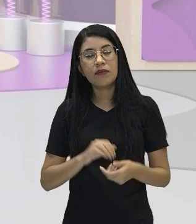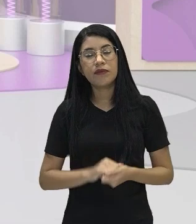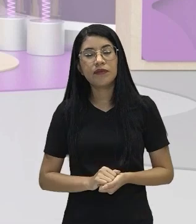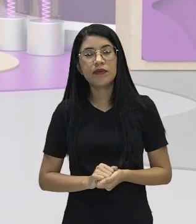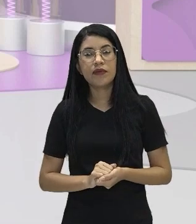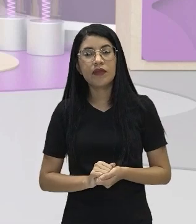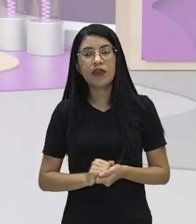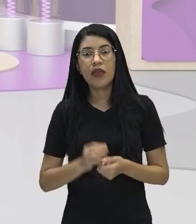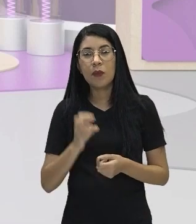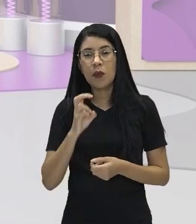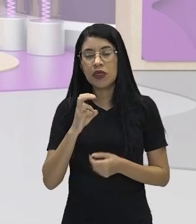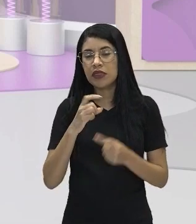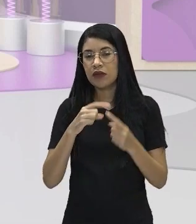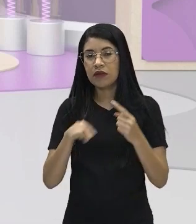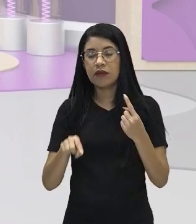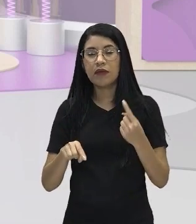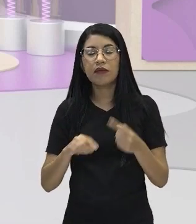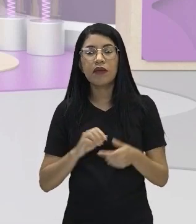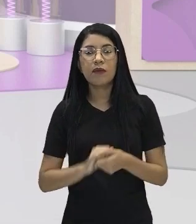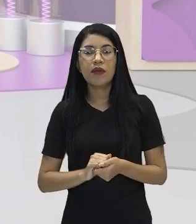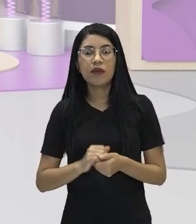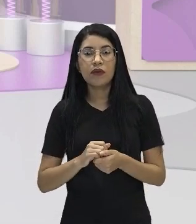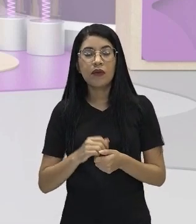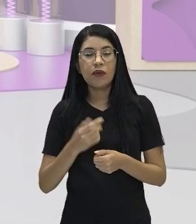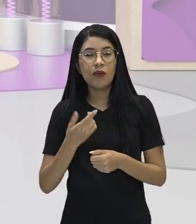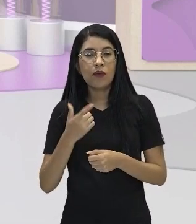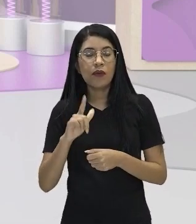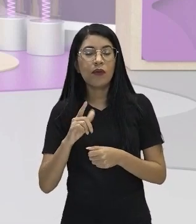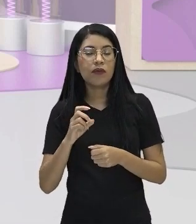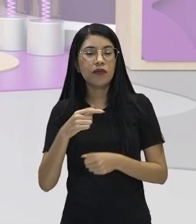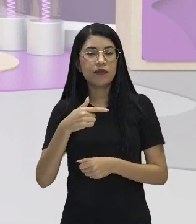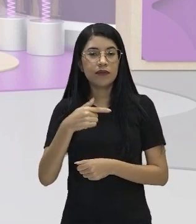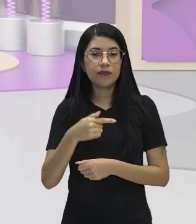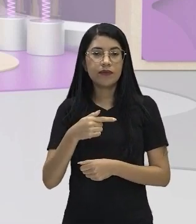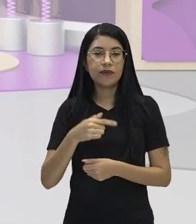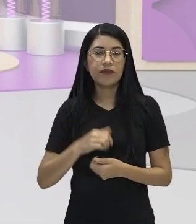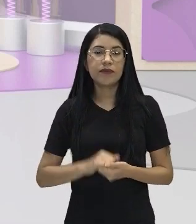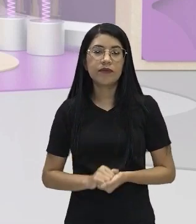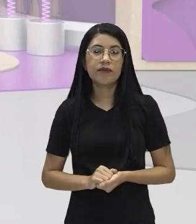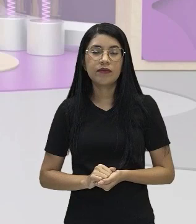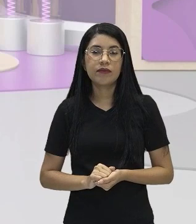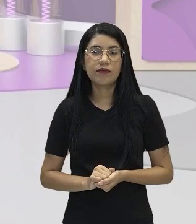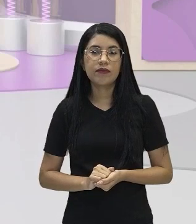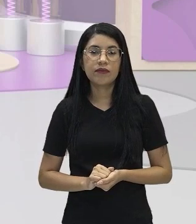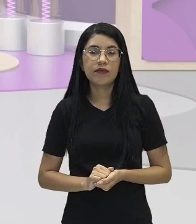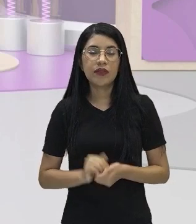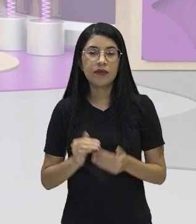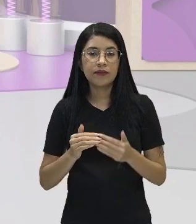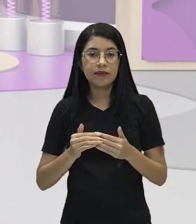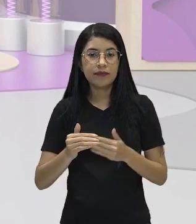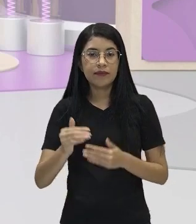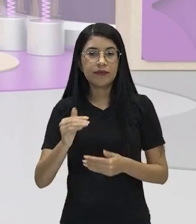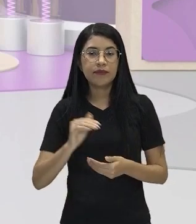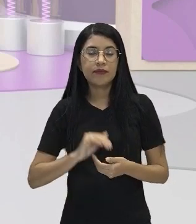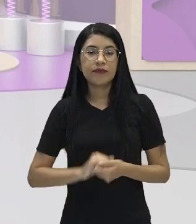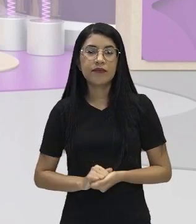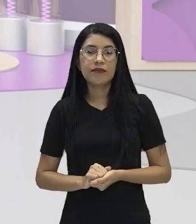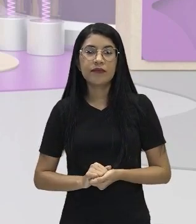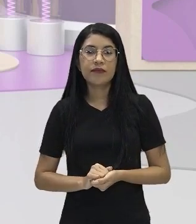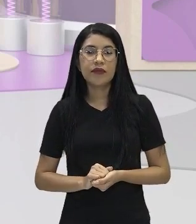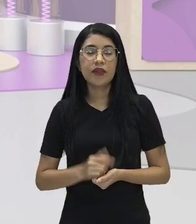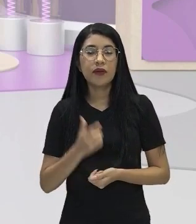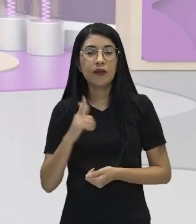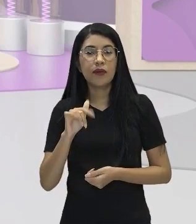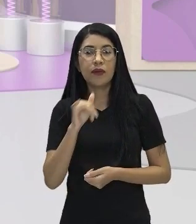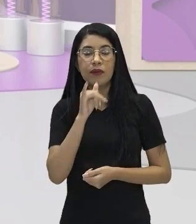por 5, não era, então o próximo foi 7. Beleza? Então, dando continuidade, vamos ver mais